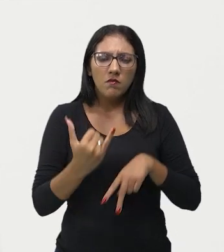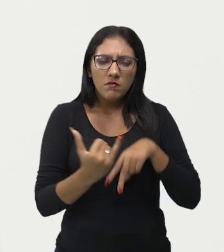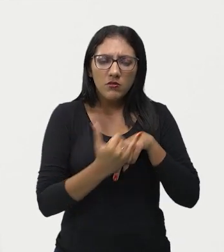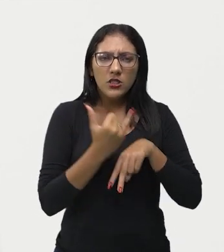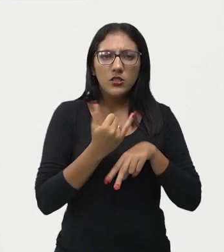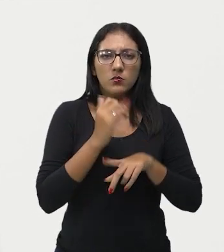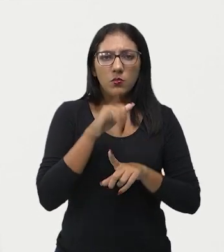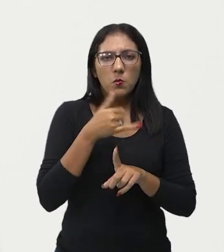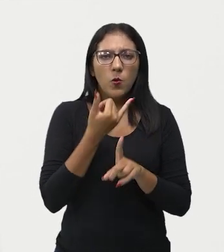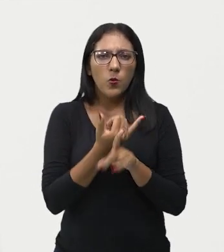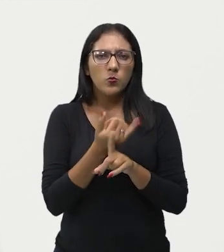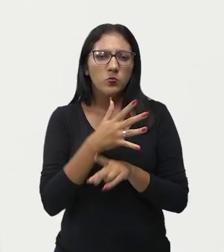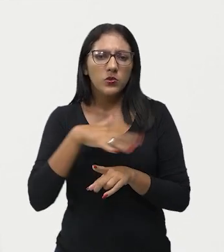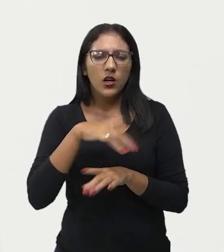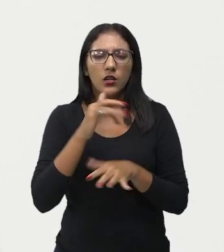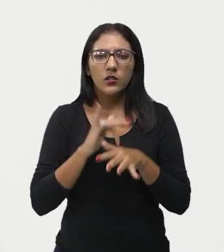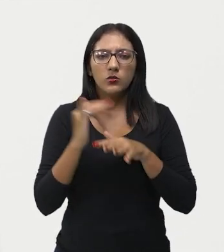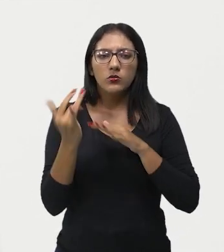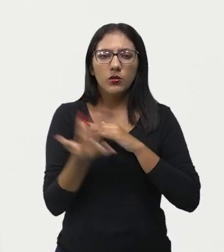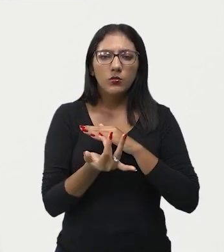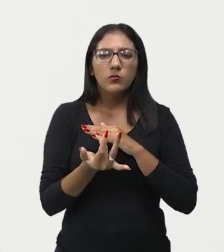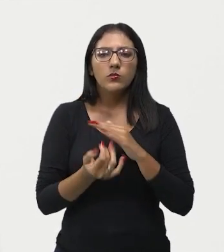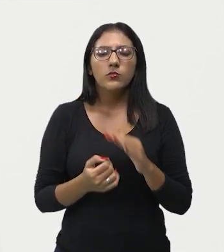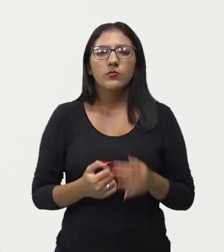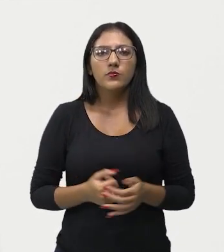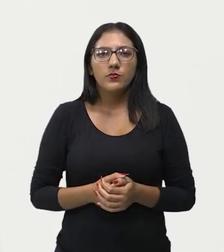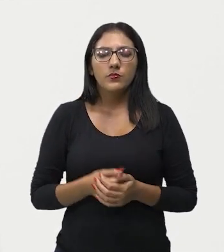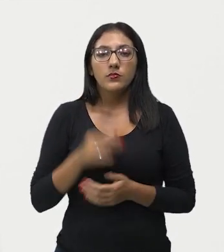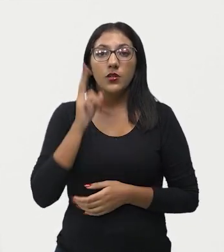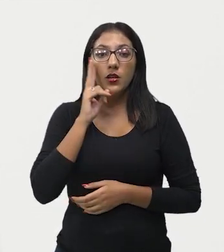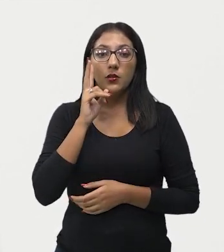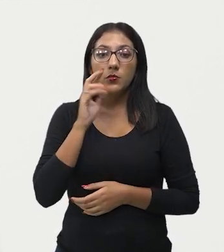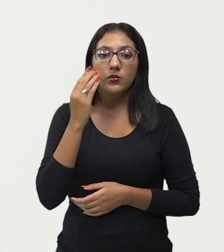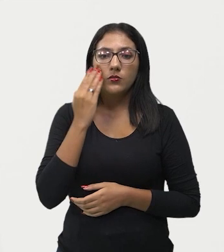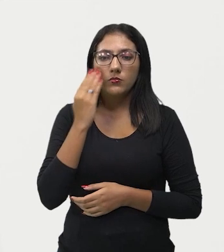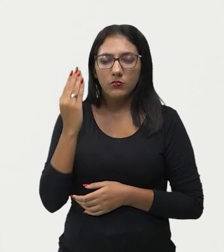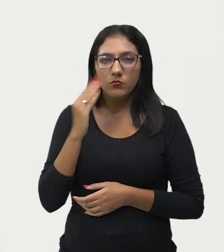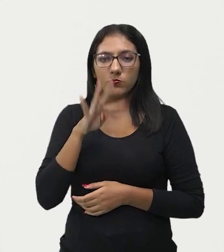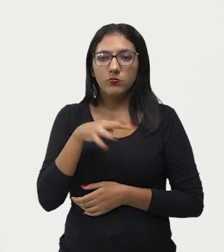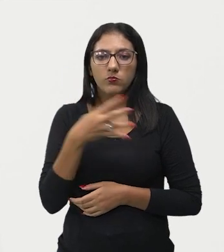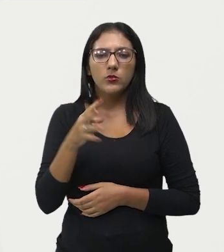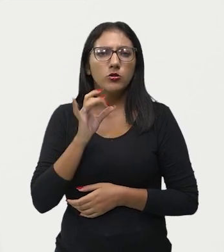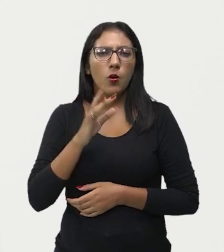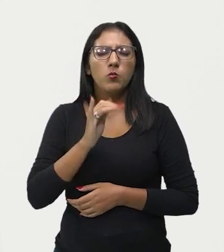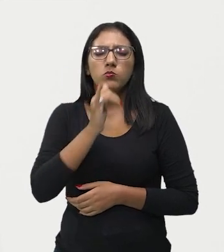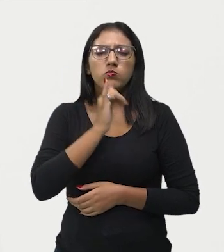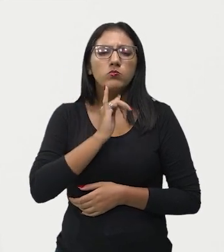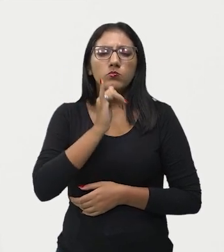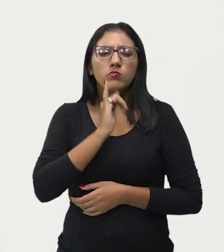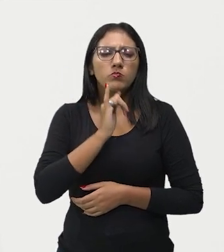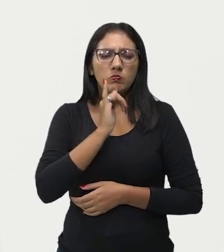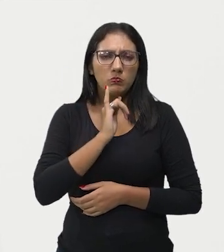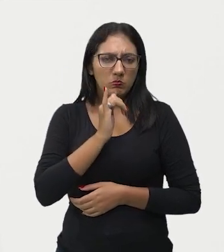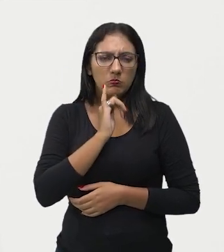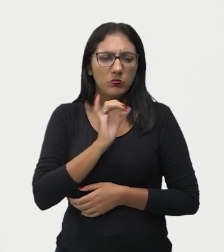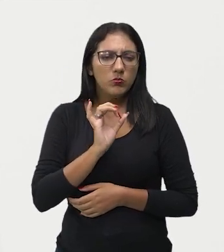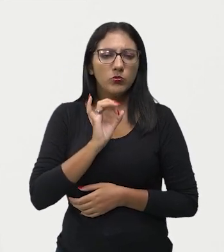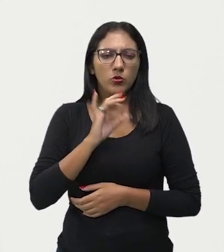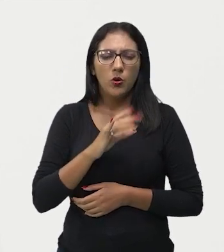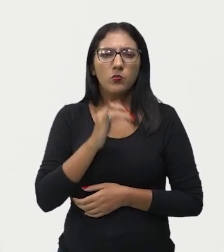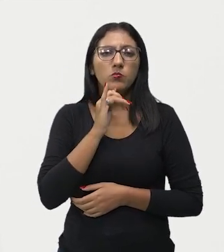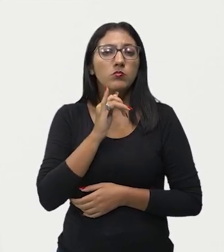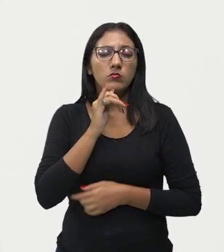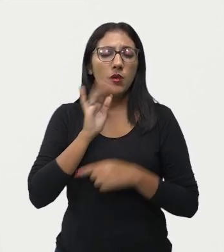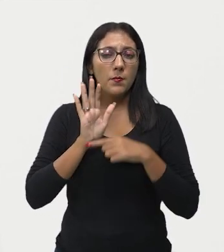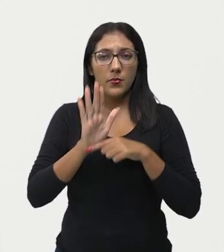virtuais? E aí, lembrando que esses dados aí são fictícios, tá, pessoal? É uma pesquisa que a gente fez aí só pra gente